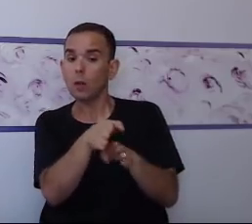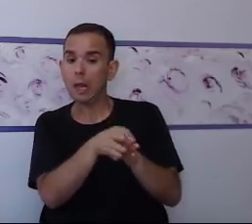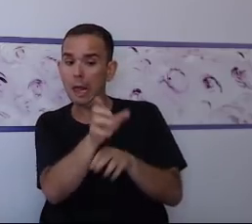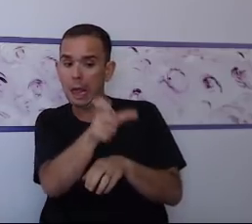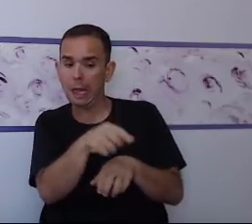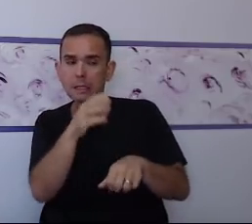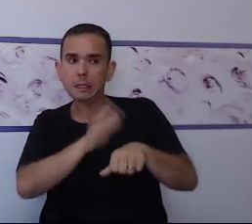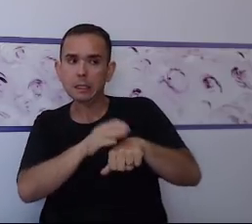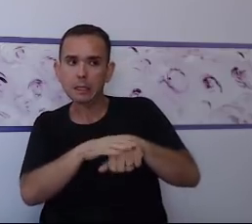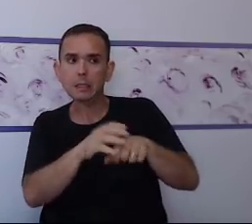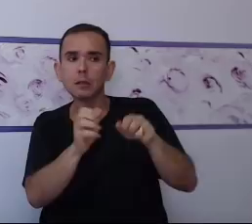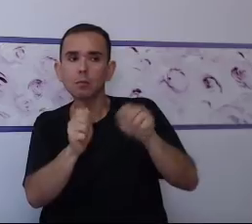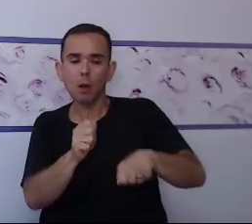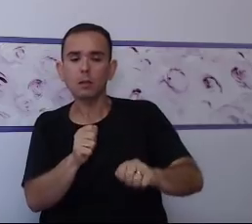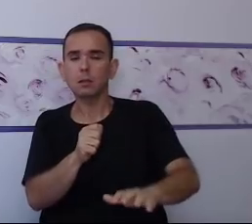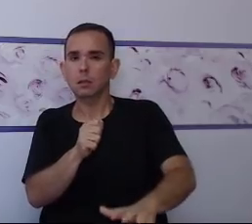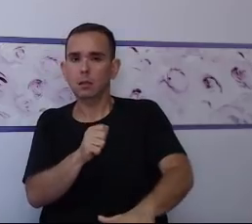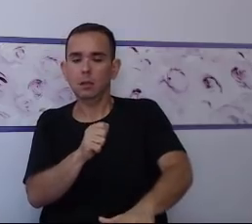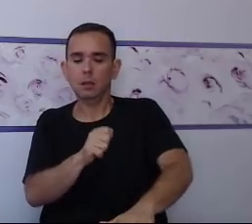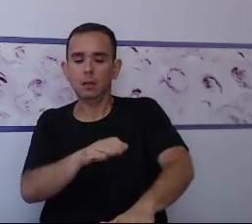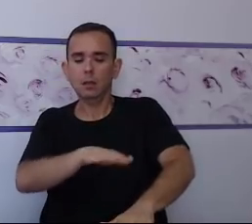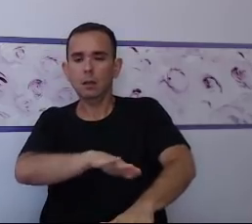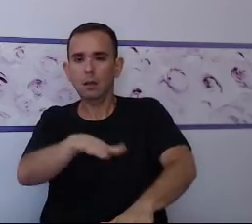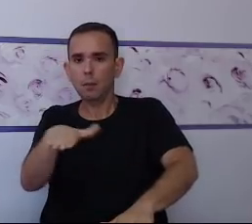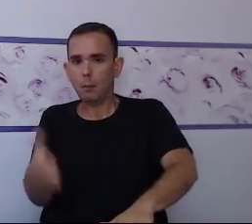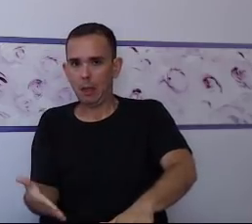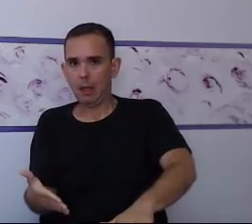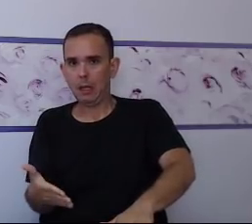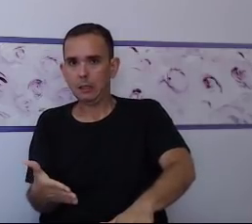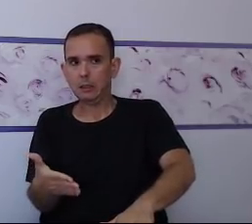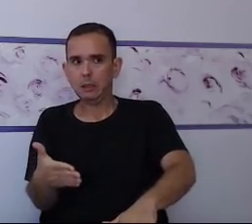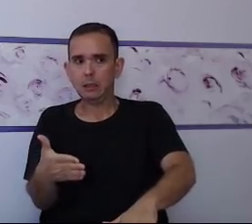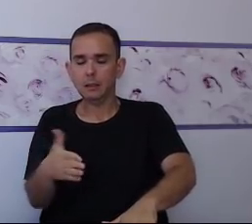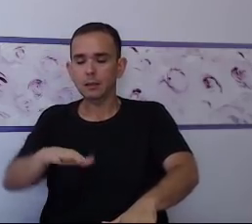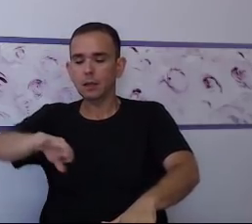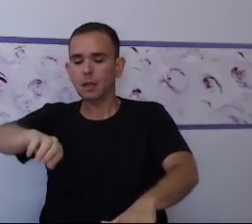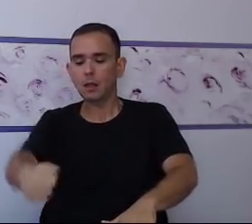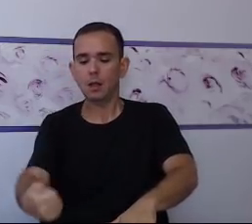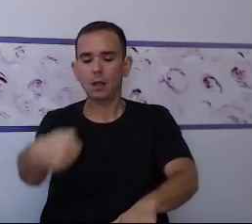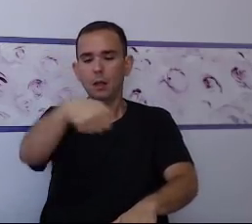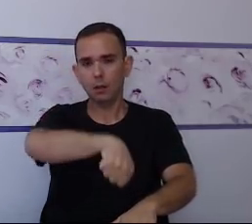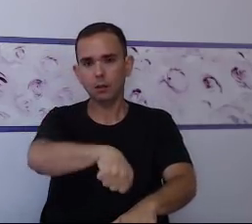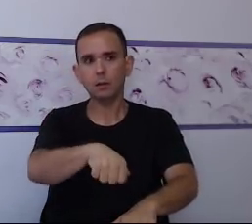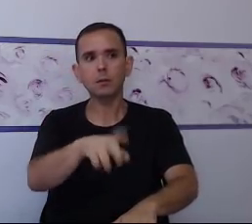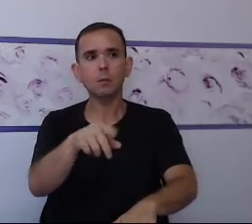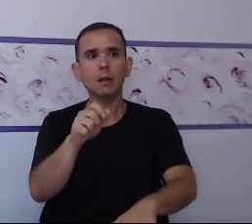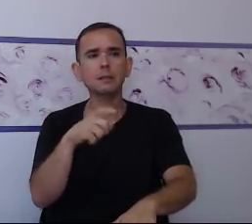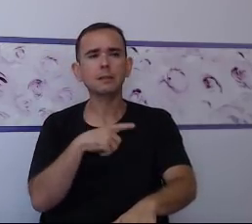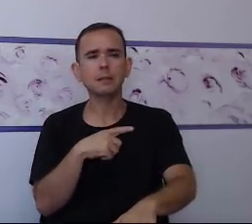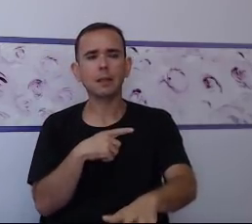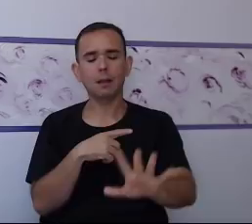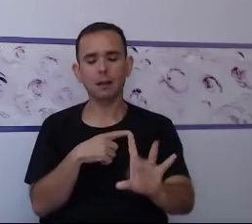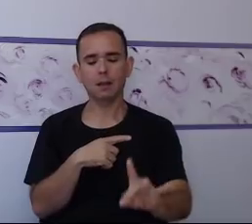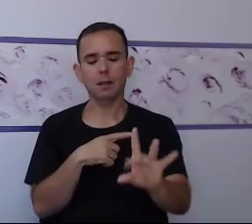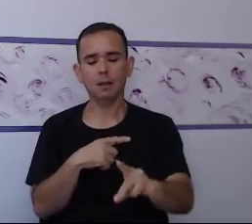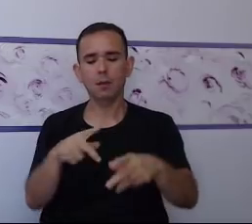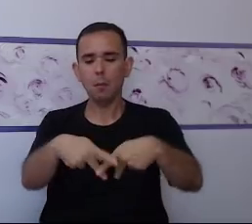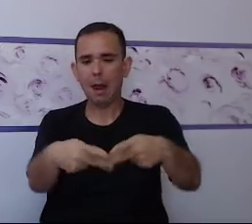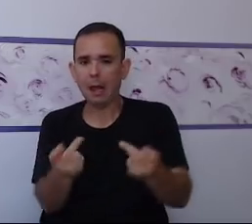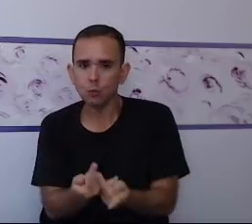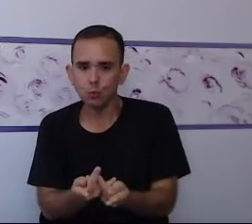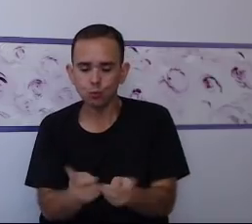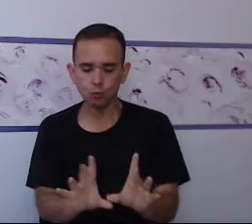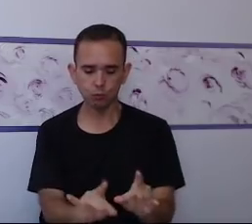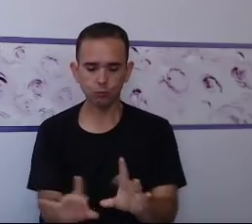essa mão seja posicionada em cima da mesa para que dê auxílio nessa alimentação. E aí a gente manda aplicar umas ventosas embaixo do prato, que